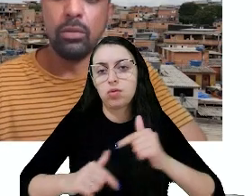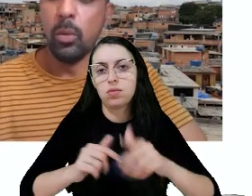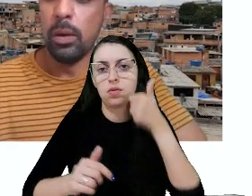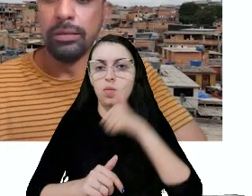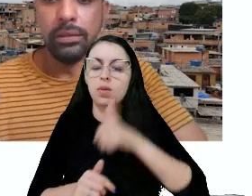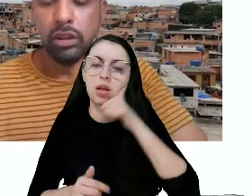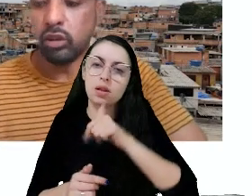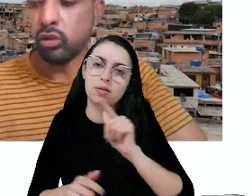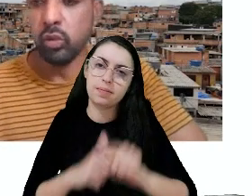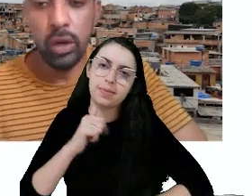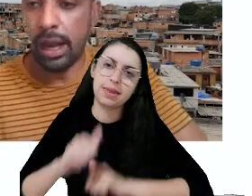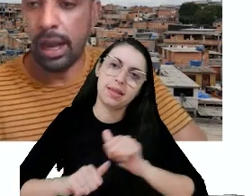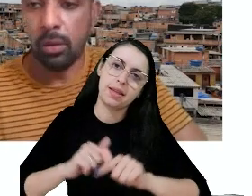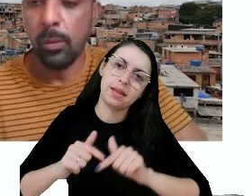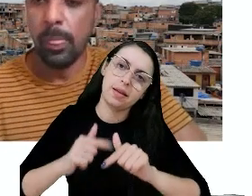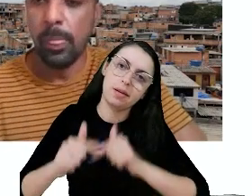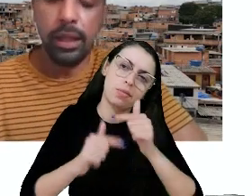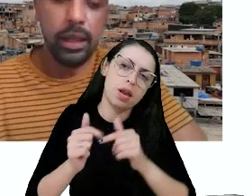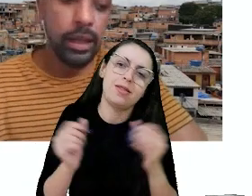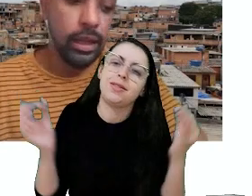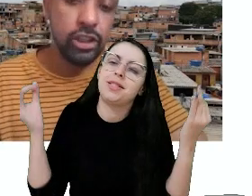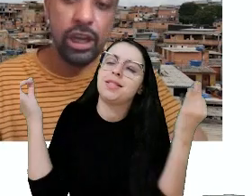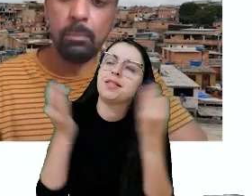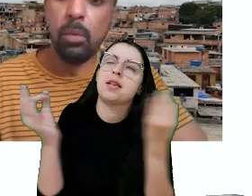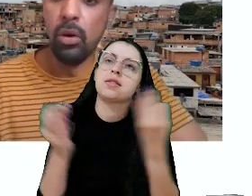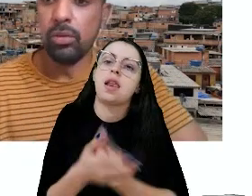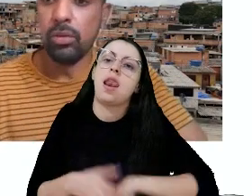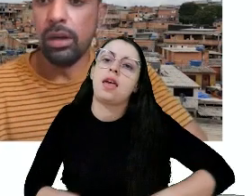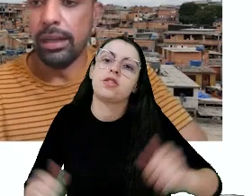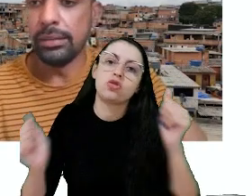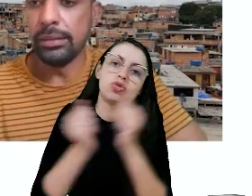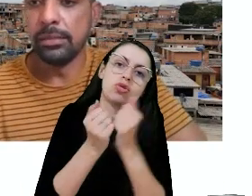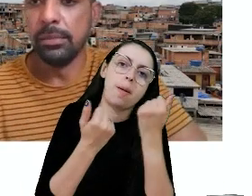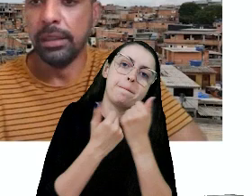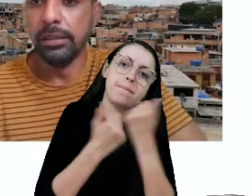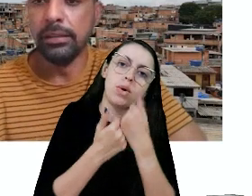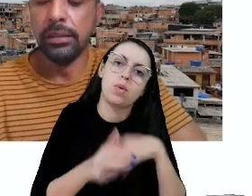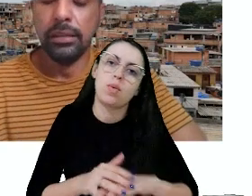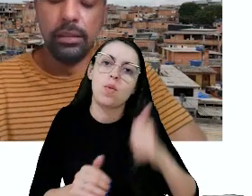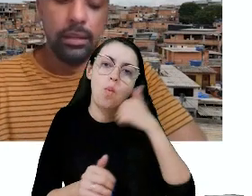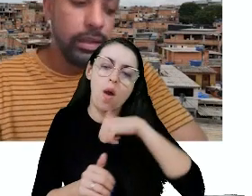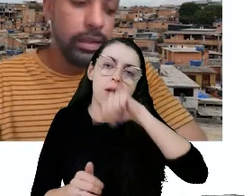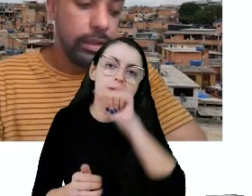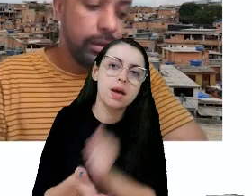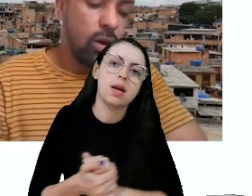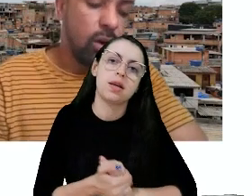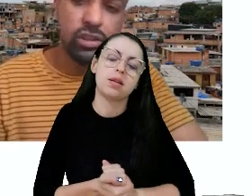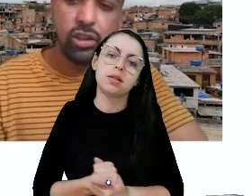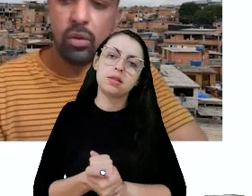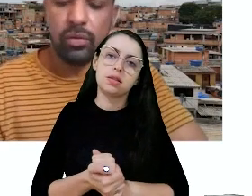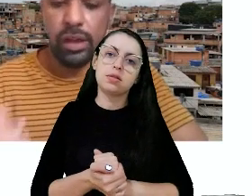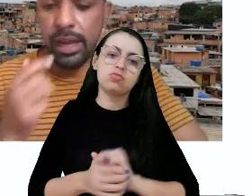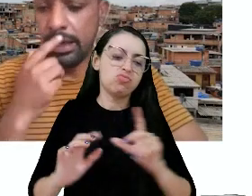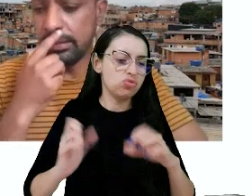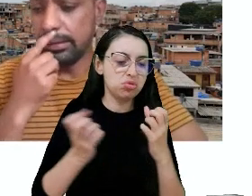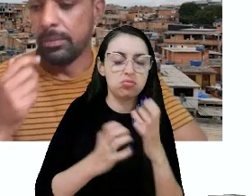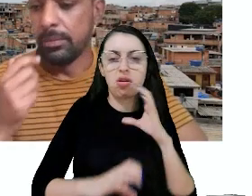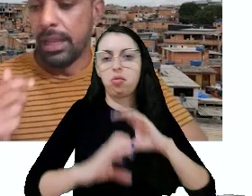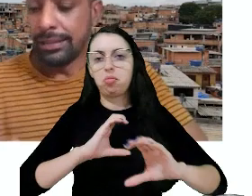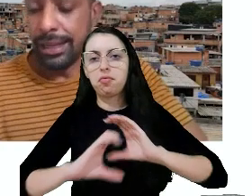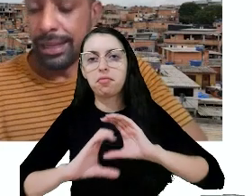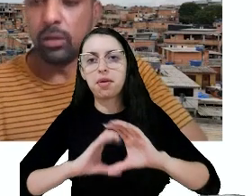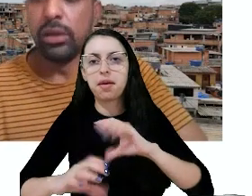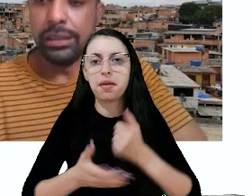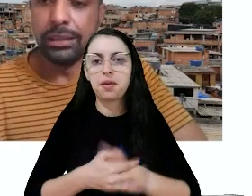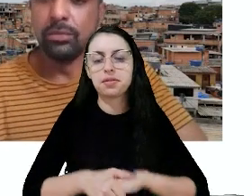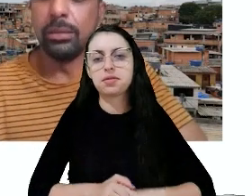Tem um trabalho surreal de apoio a essas mães, rodas de